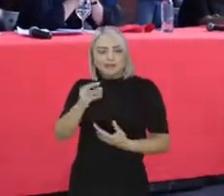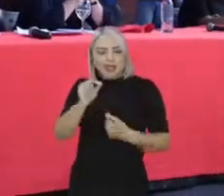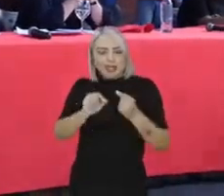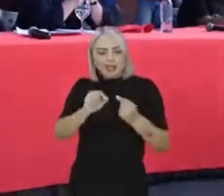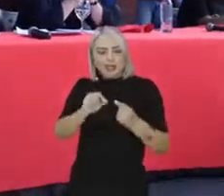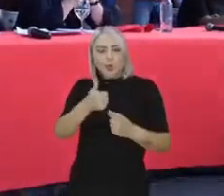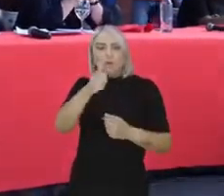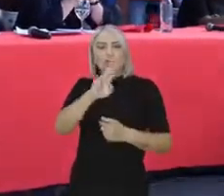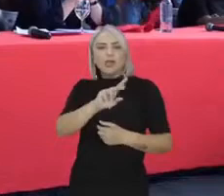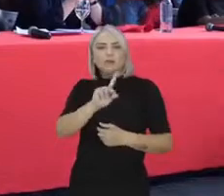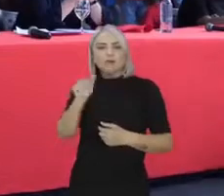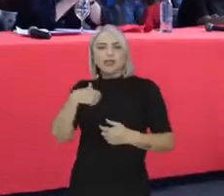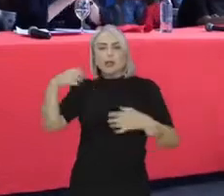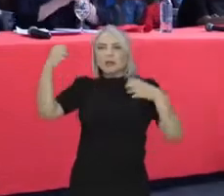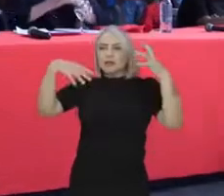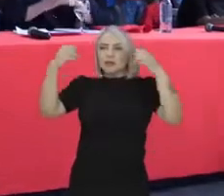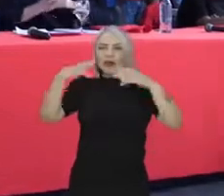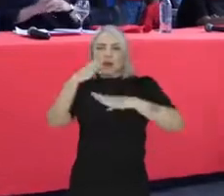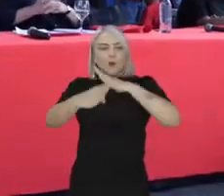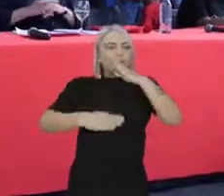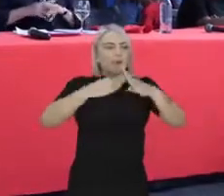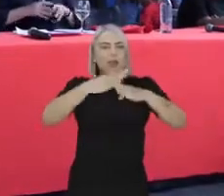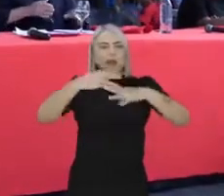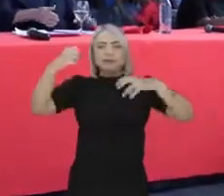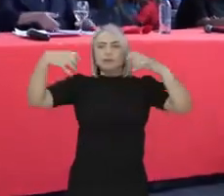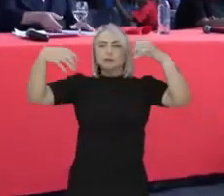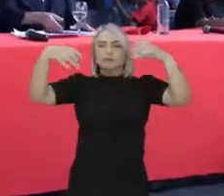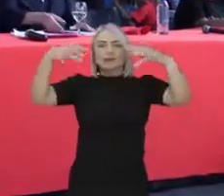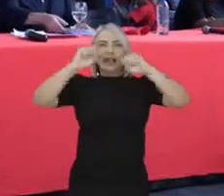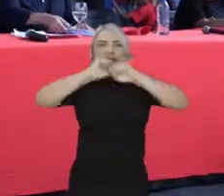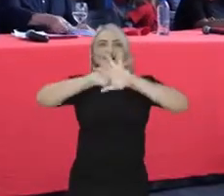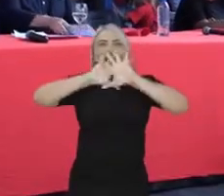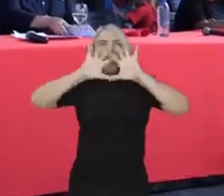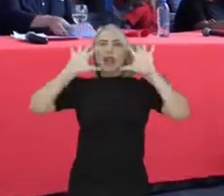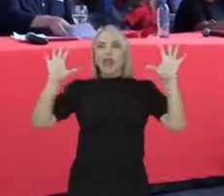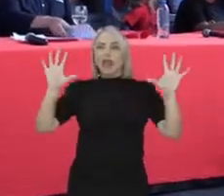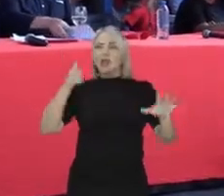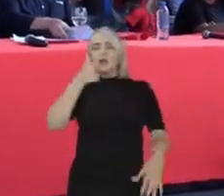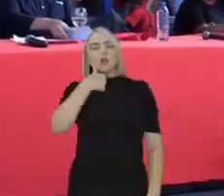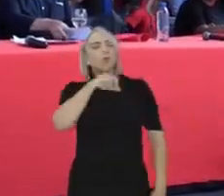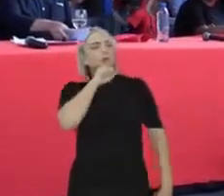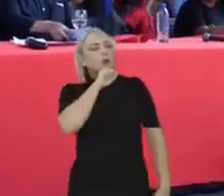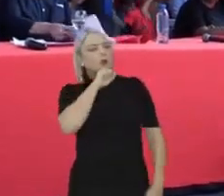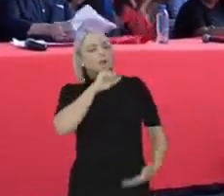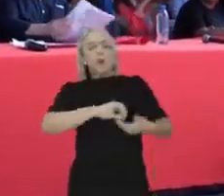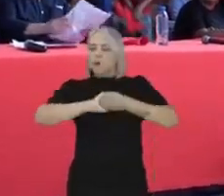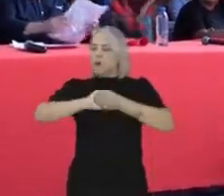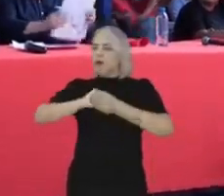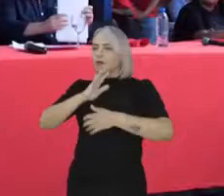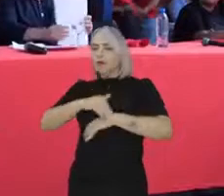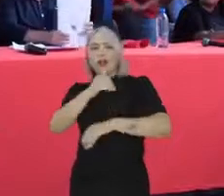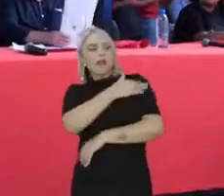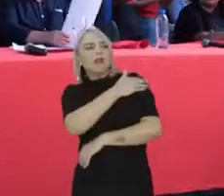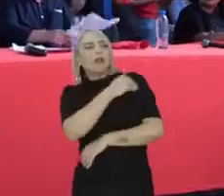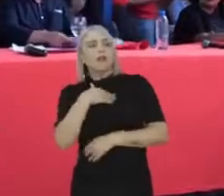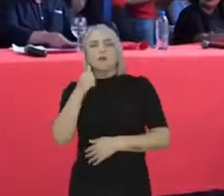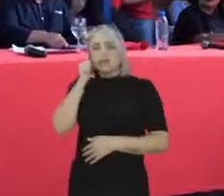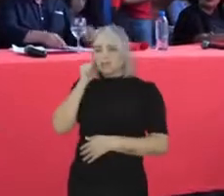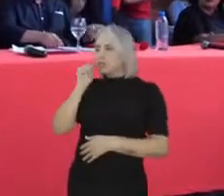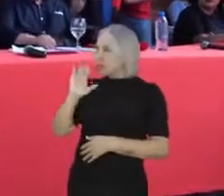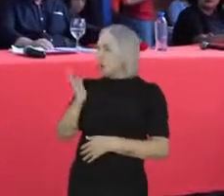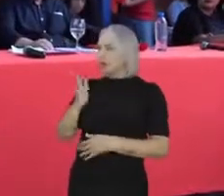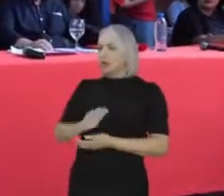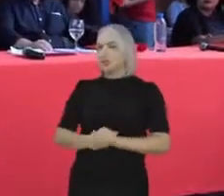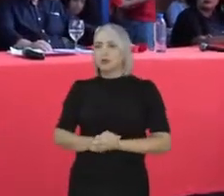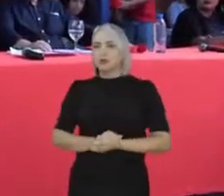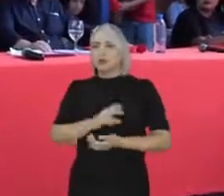que o bairro todo estava iluminado. E uma mãe me pegou pela mão, uma senhora já, uma pessoa, sei